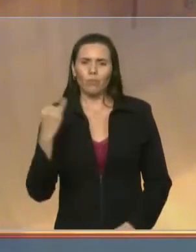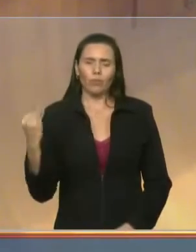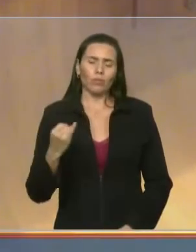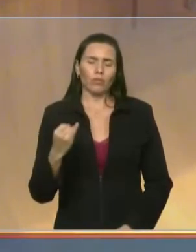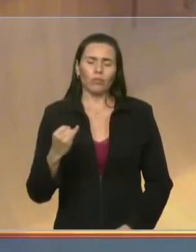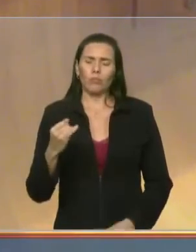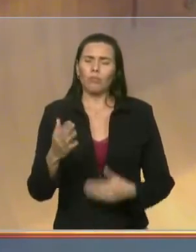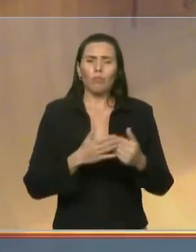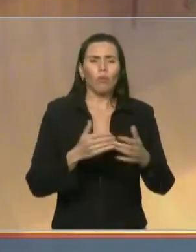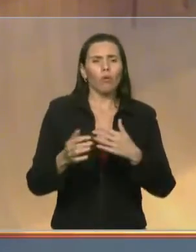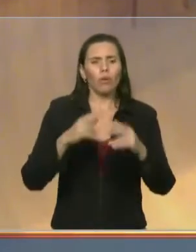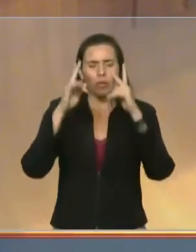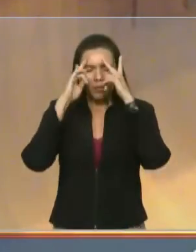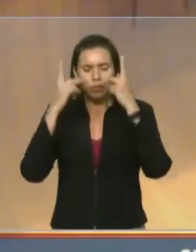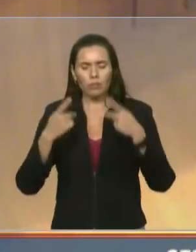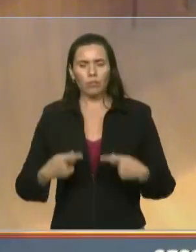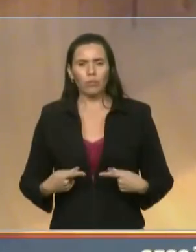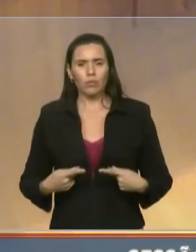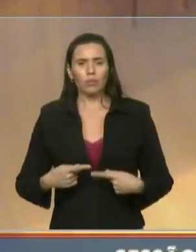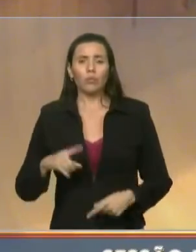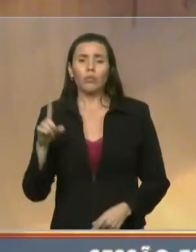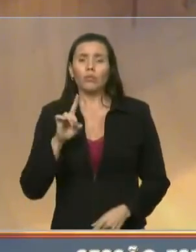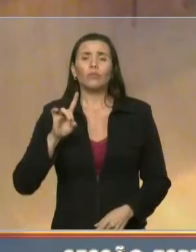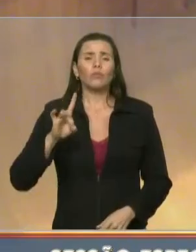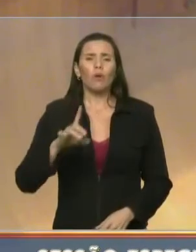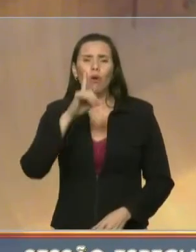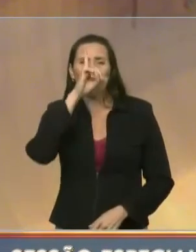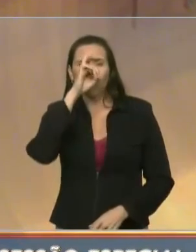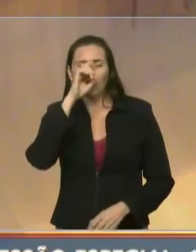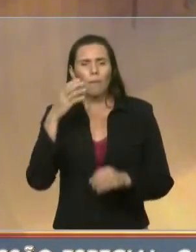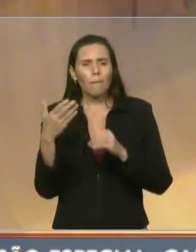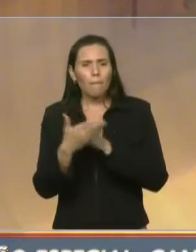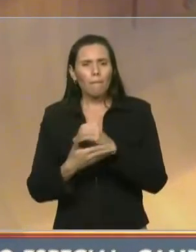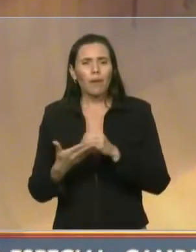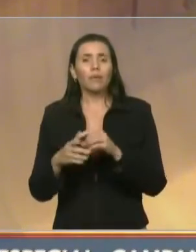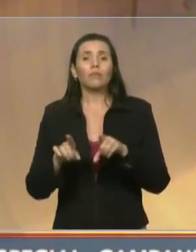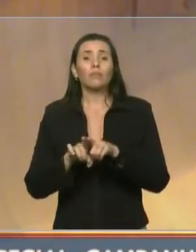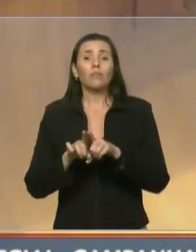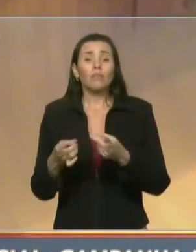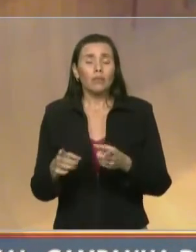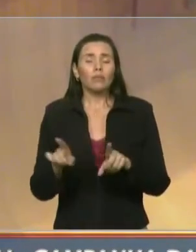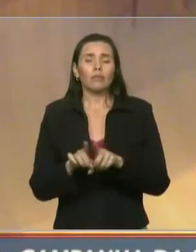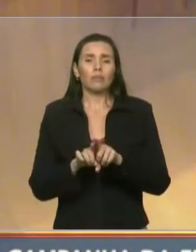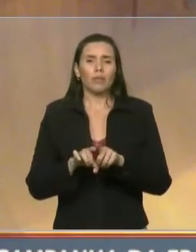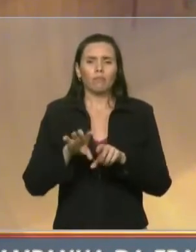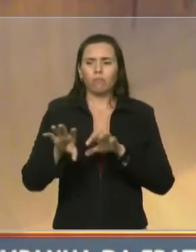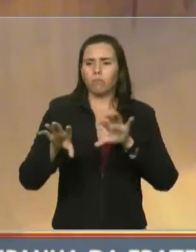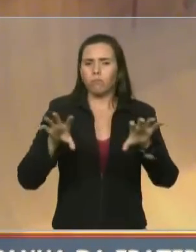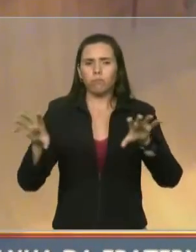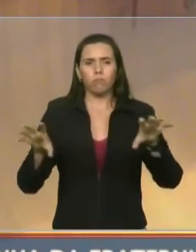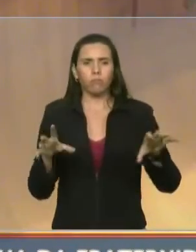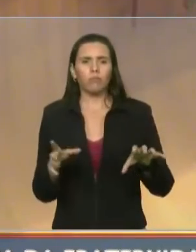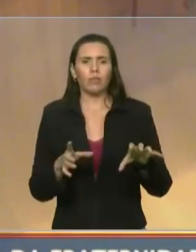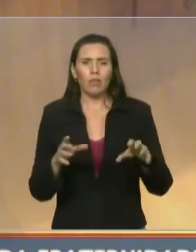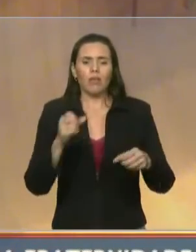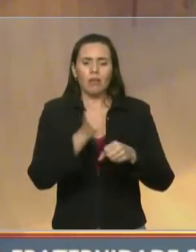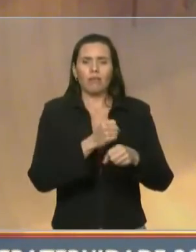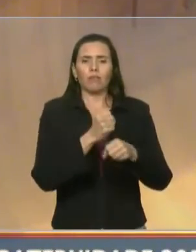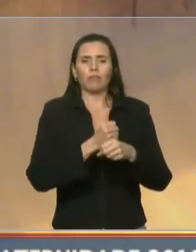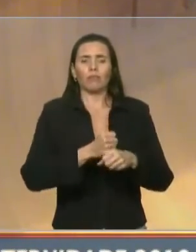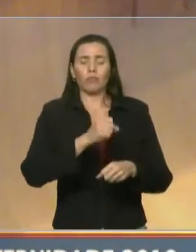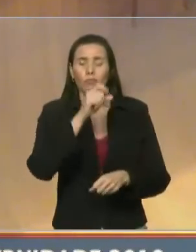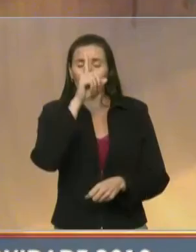que nós não podemos garantir só as unidades básicas de saúde, mas implica na regionalização da média complexidade na ampliação da